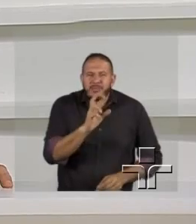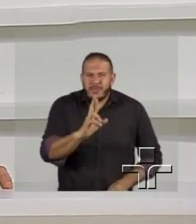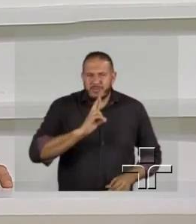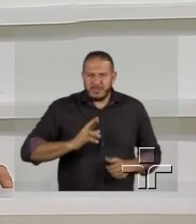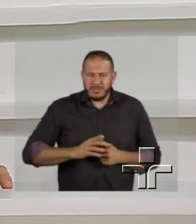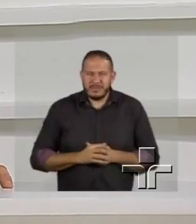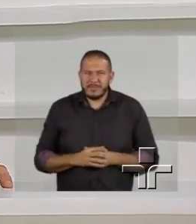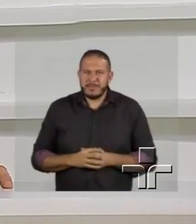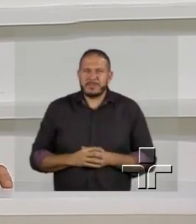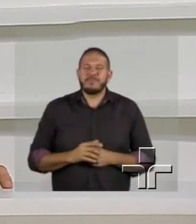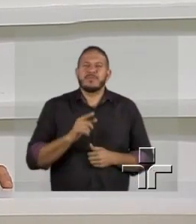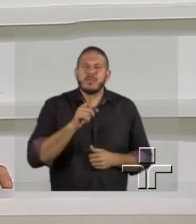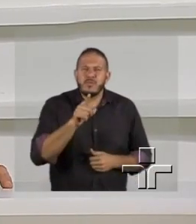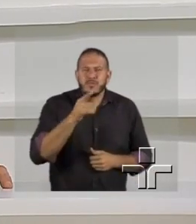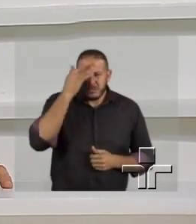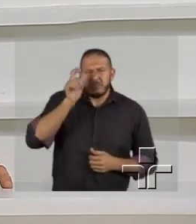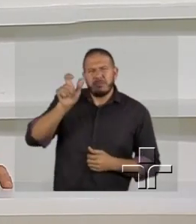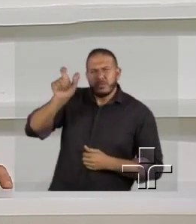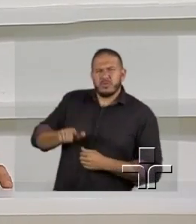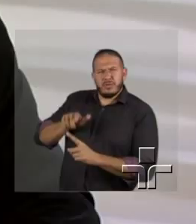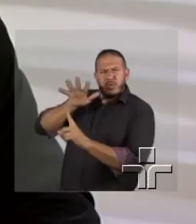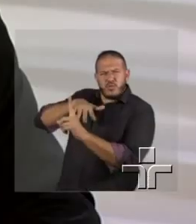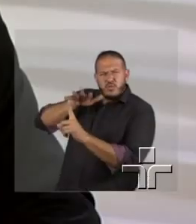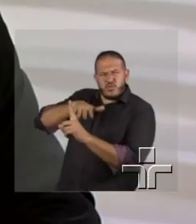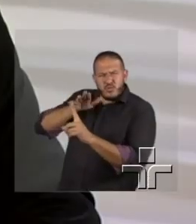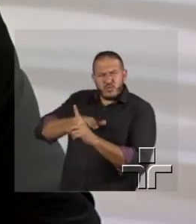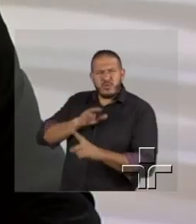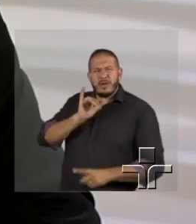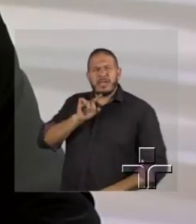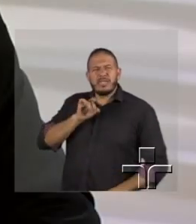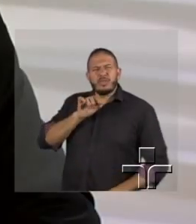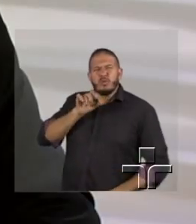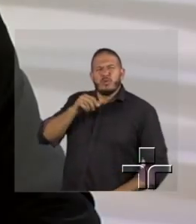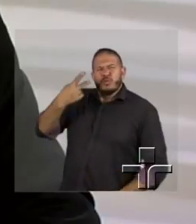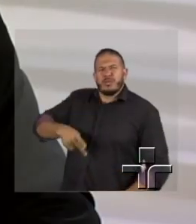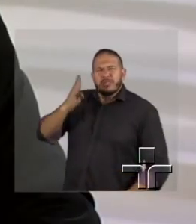do erro, tem um crime?